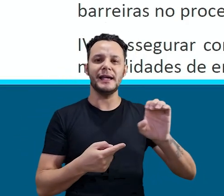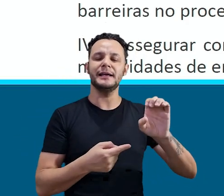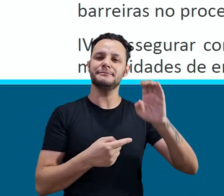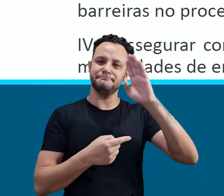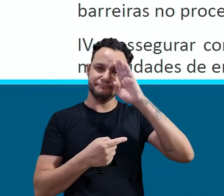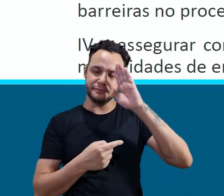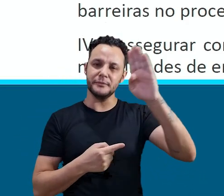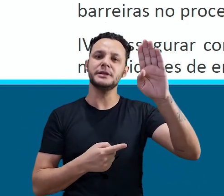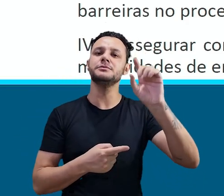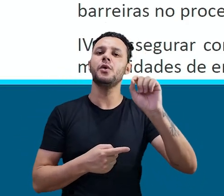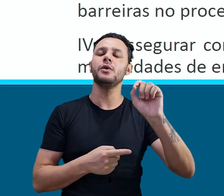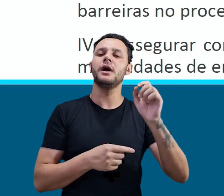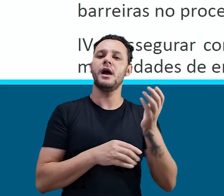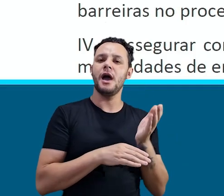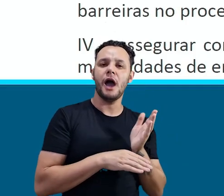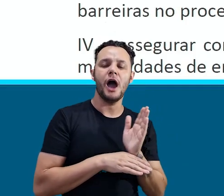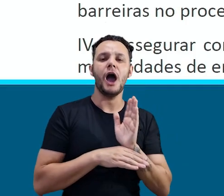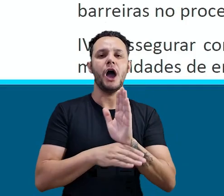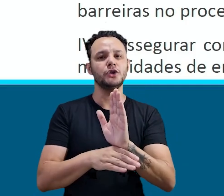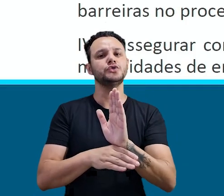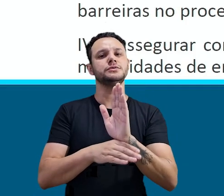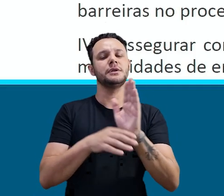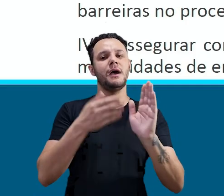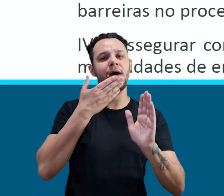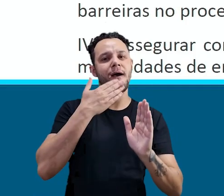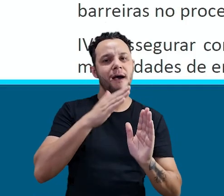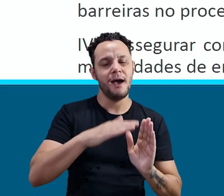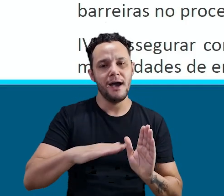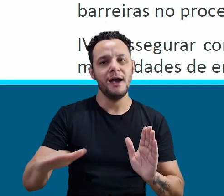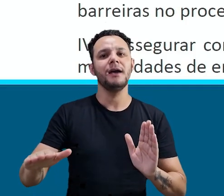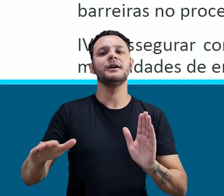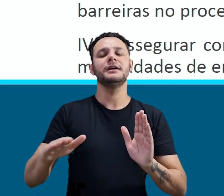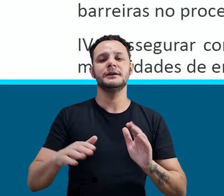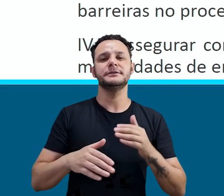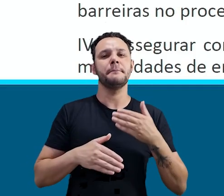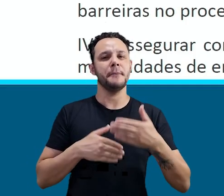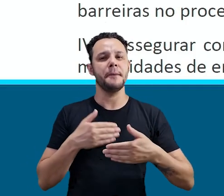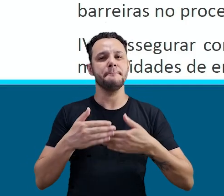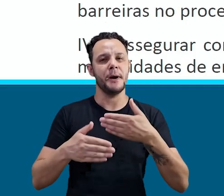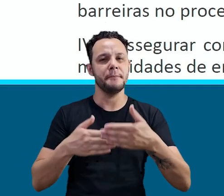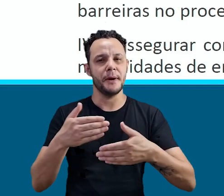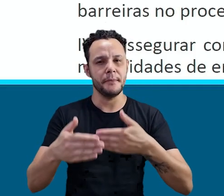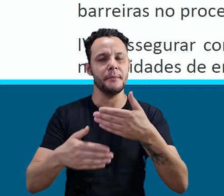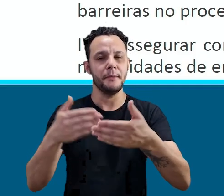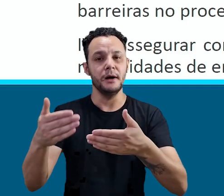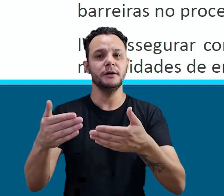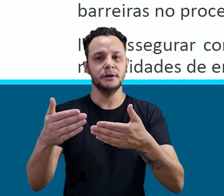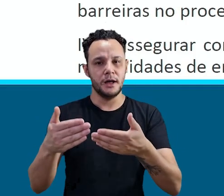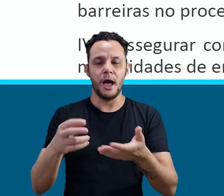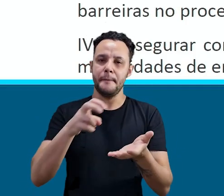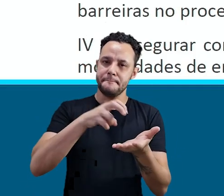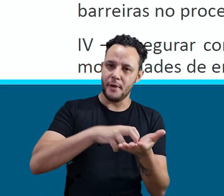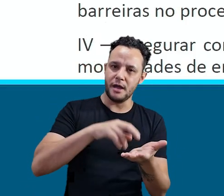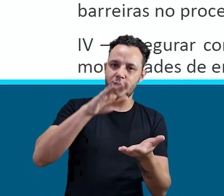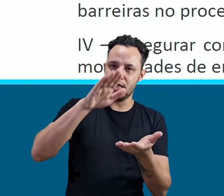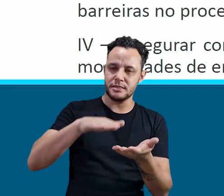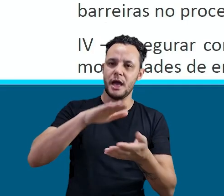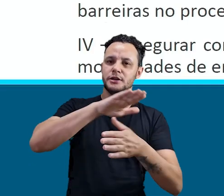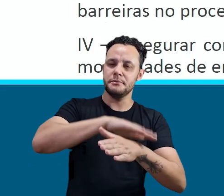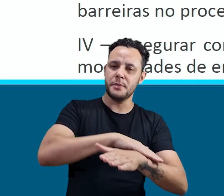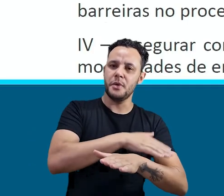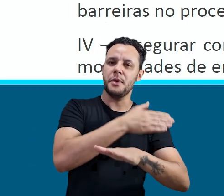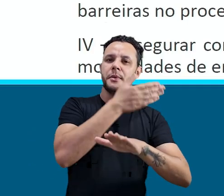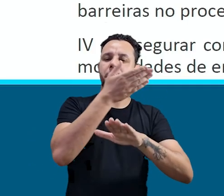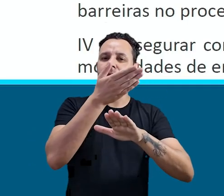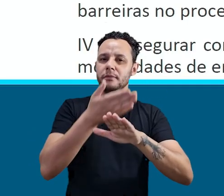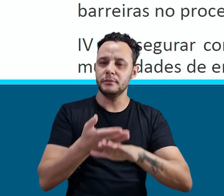papel fundamental porque ele vai ajudar a explorar, a trabalhar no contraturno e noturno,